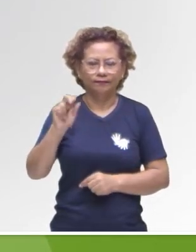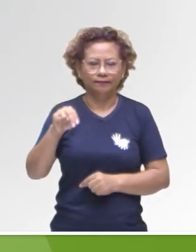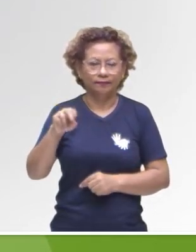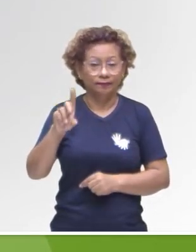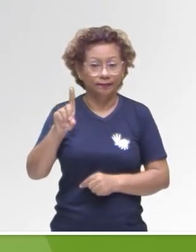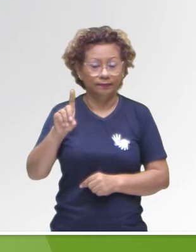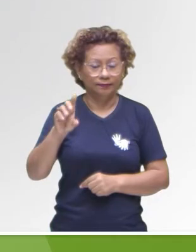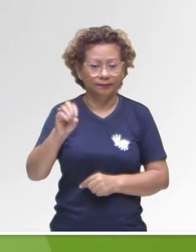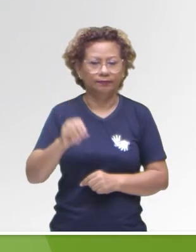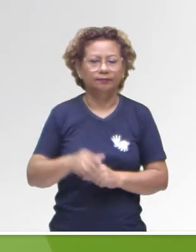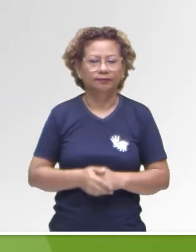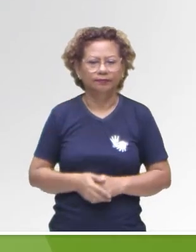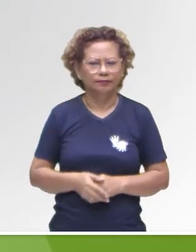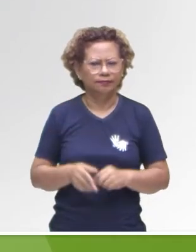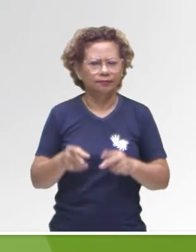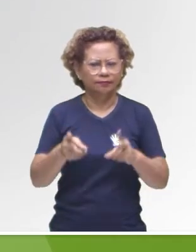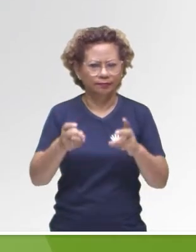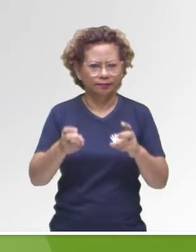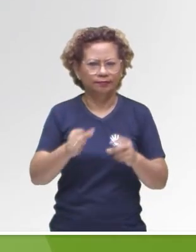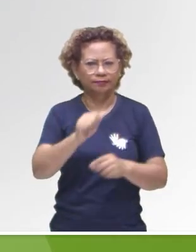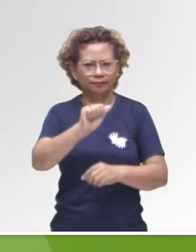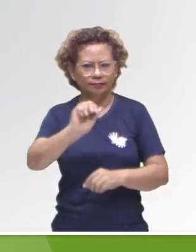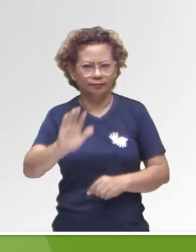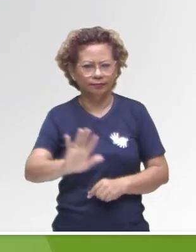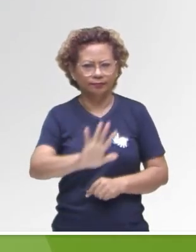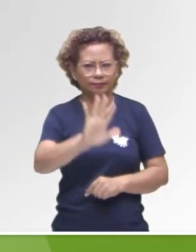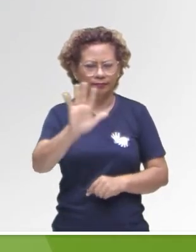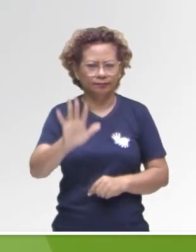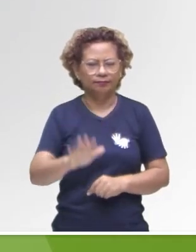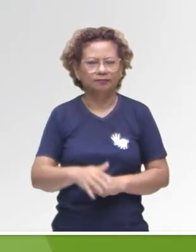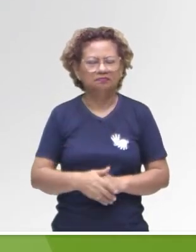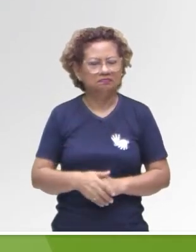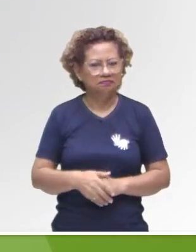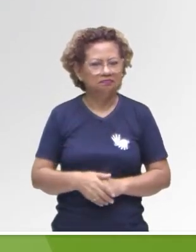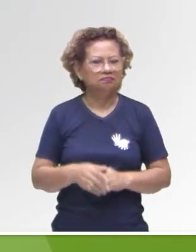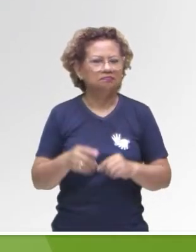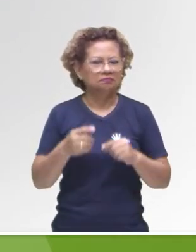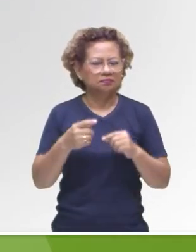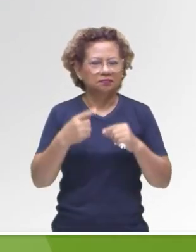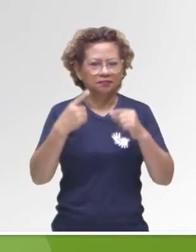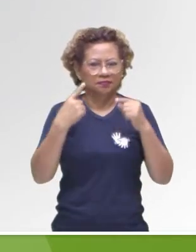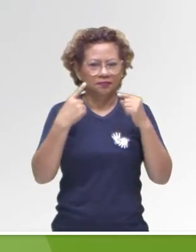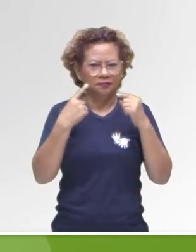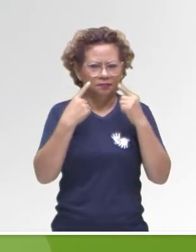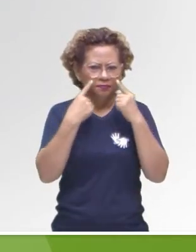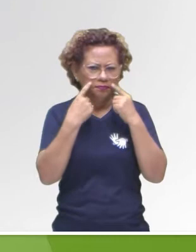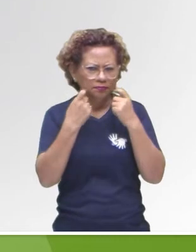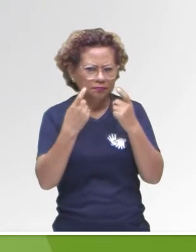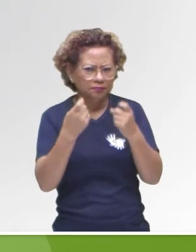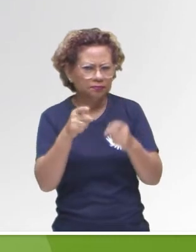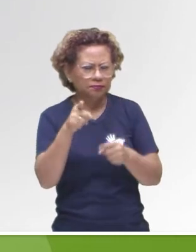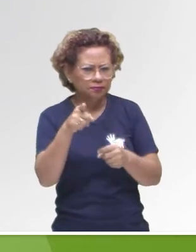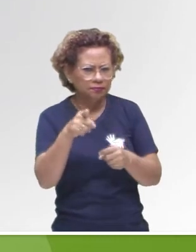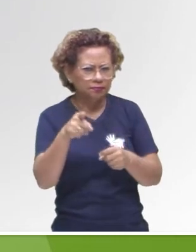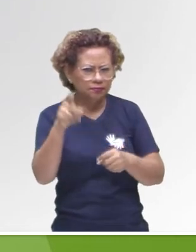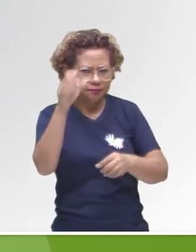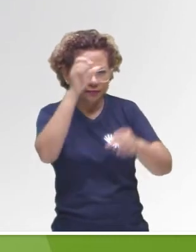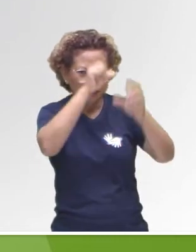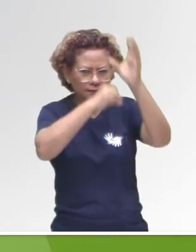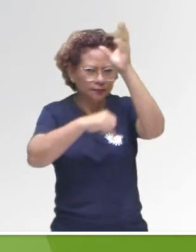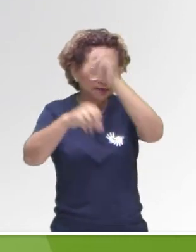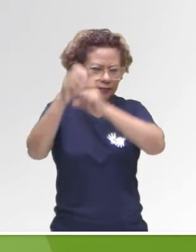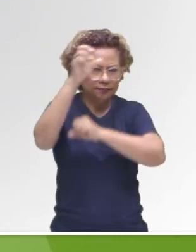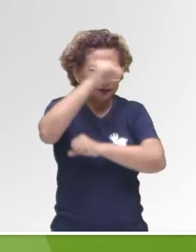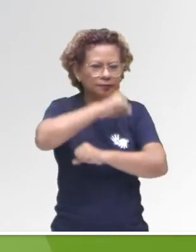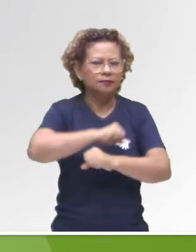esquema, a gente tem essas simbologias. É interessante que você já vá se familiarizando com a